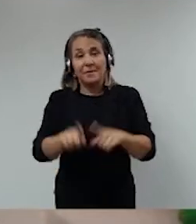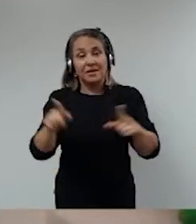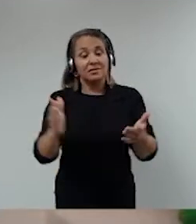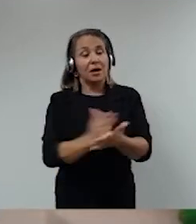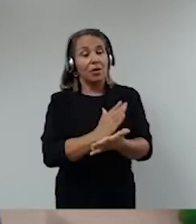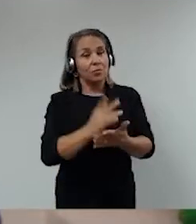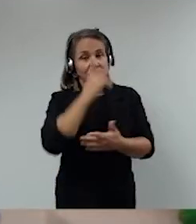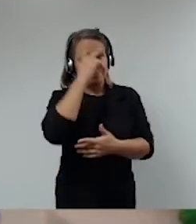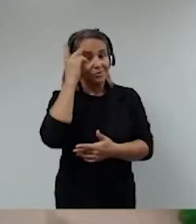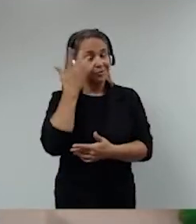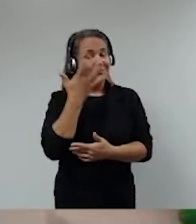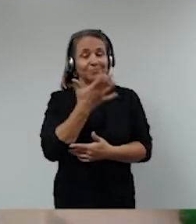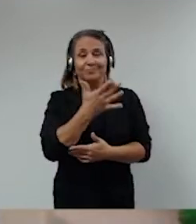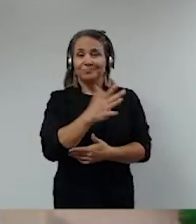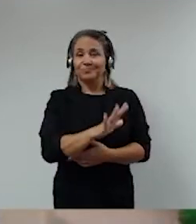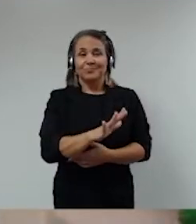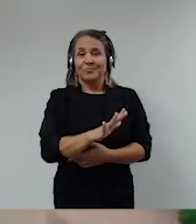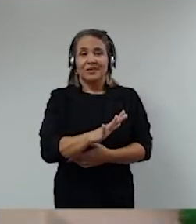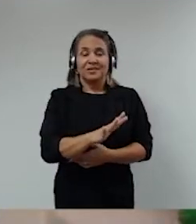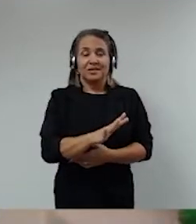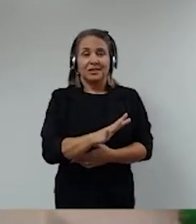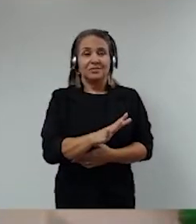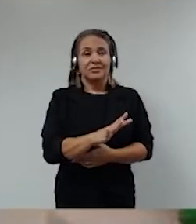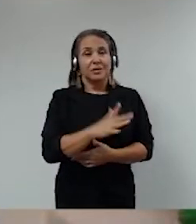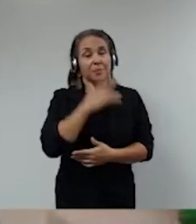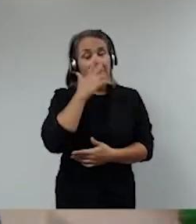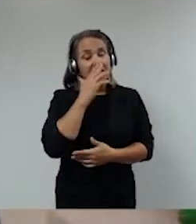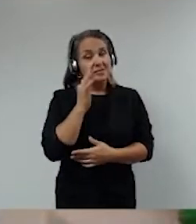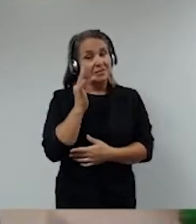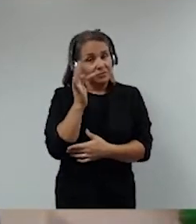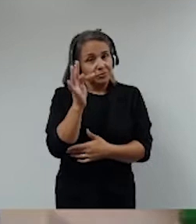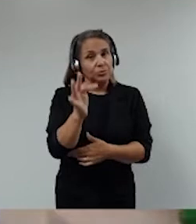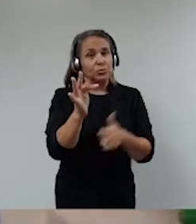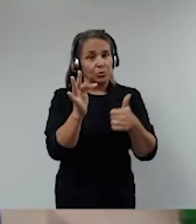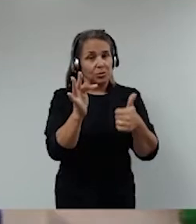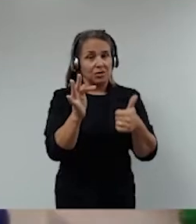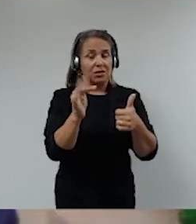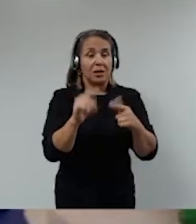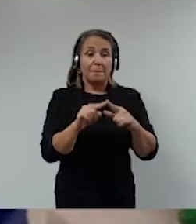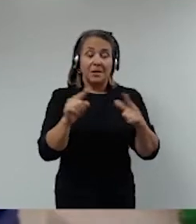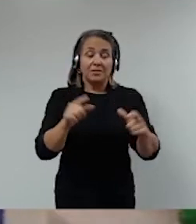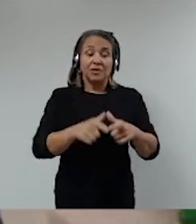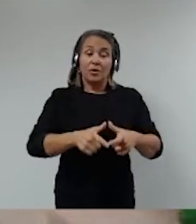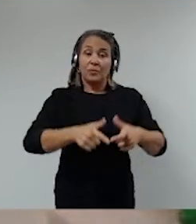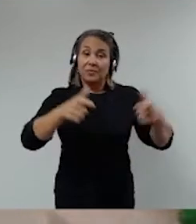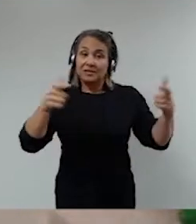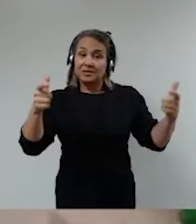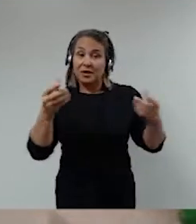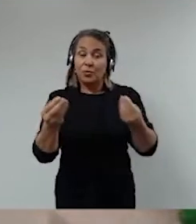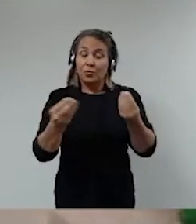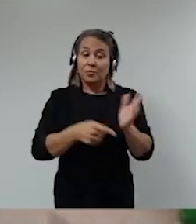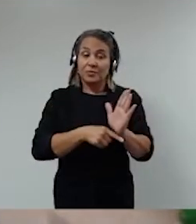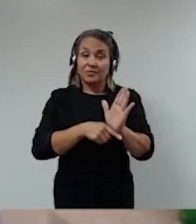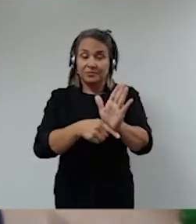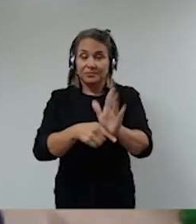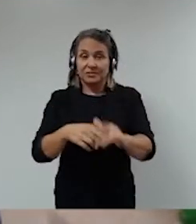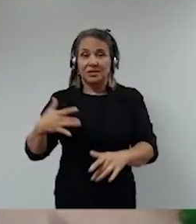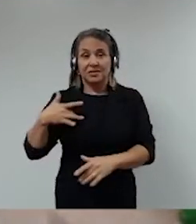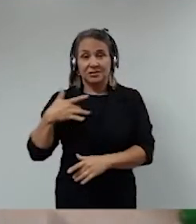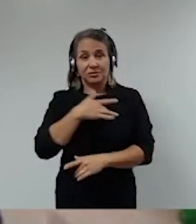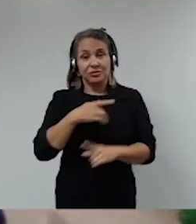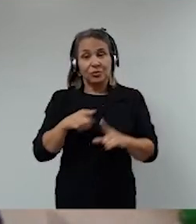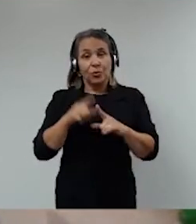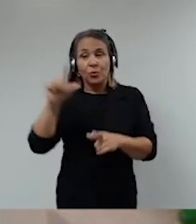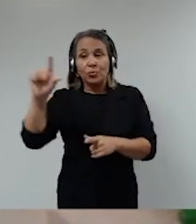entendem que representa o futuro, né, aumentará o padrão de assistência à saúde com a redução